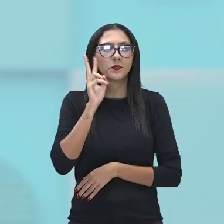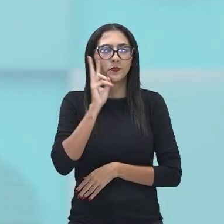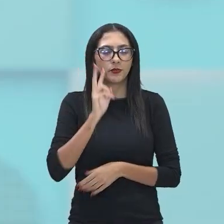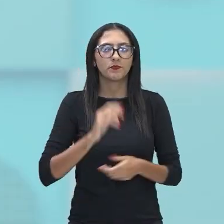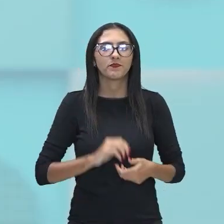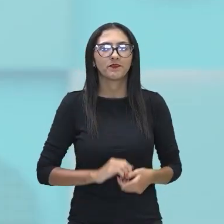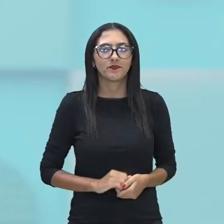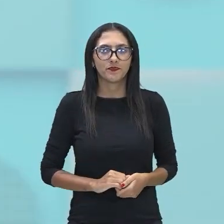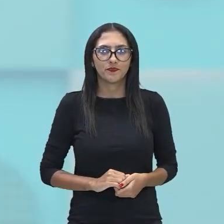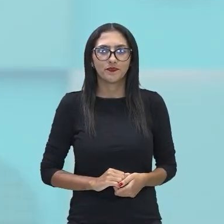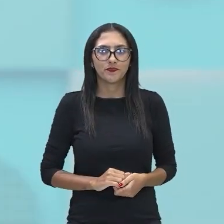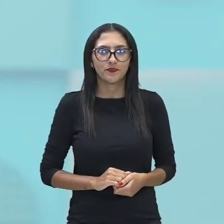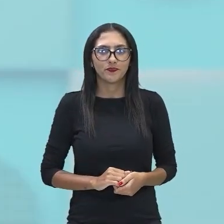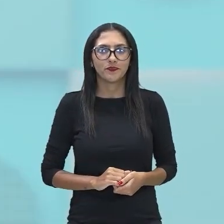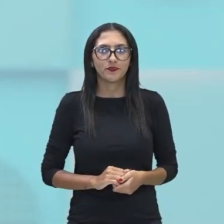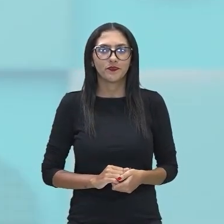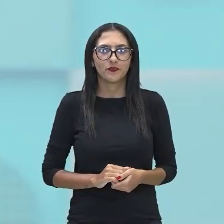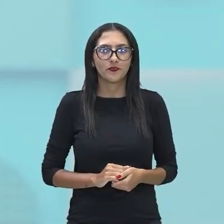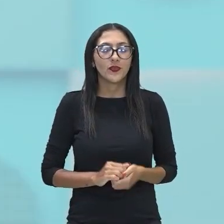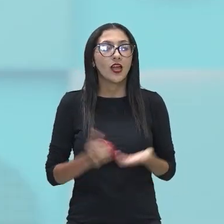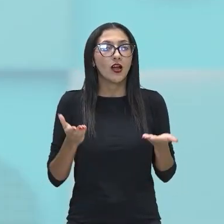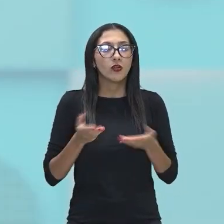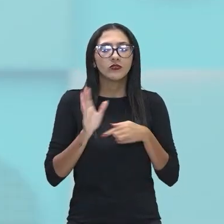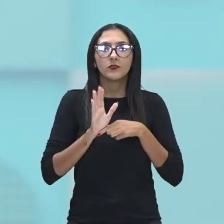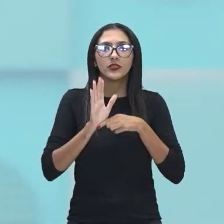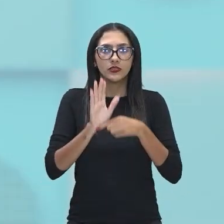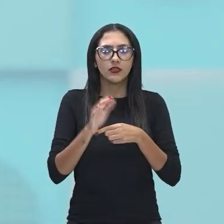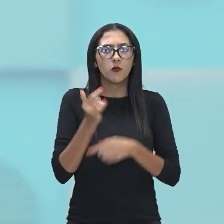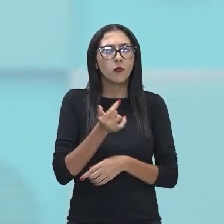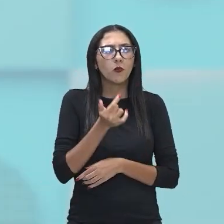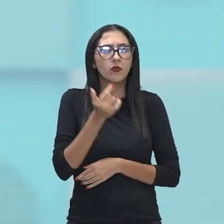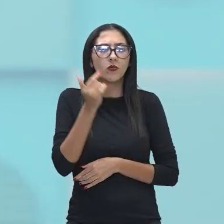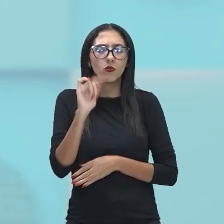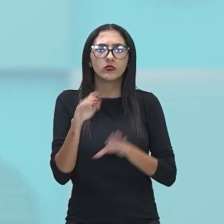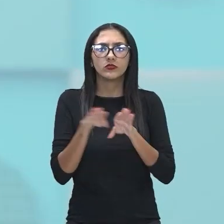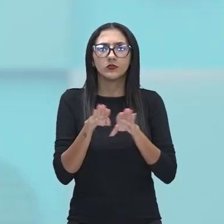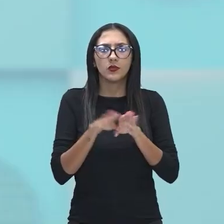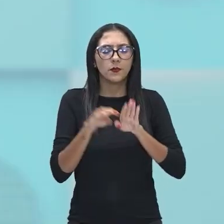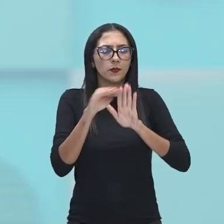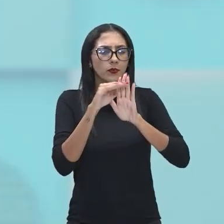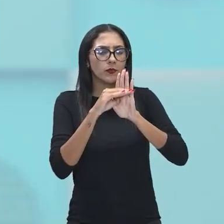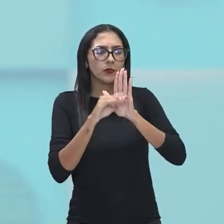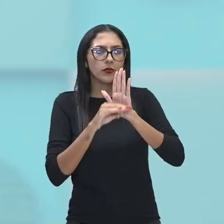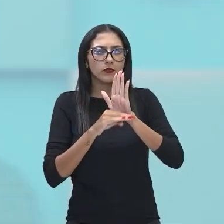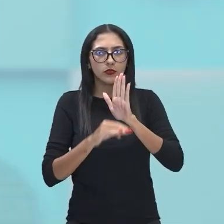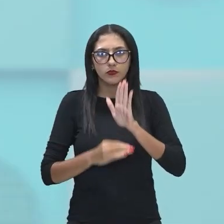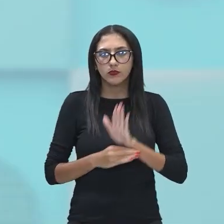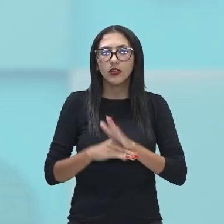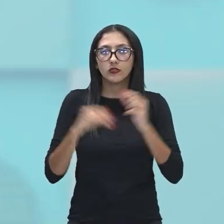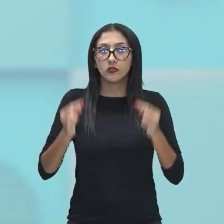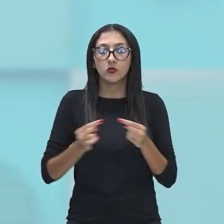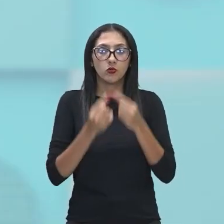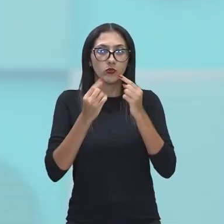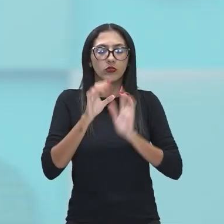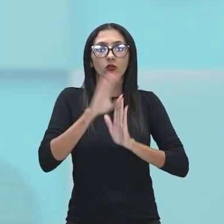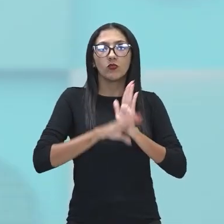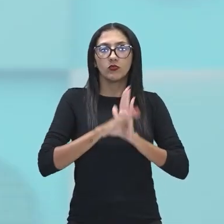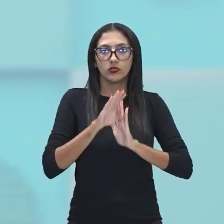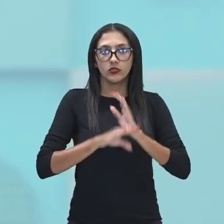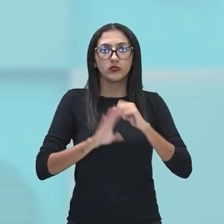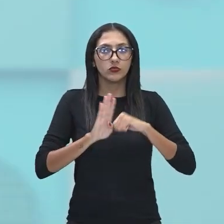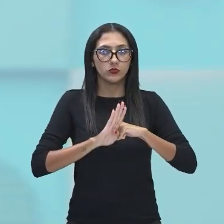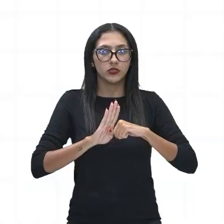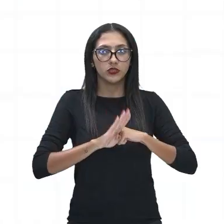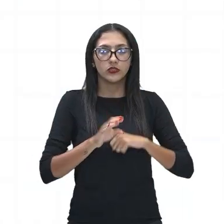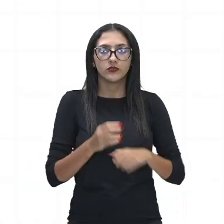vamos continuar um pouquinho mais mostrando outras listas, outras palavras também que são classificadas como uncountable nouns.